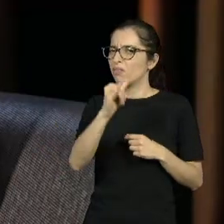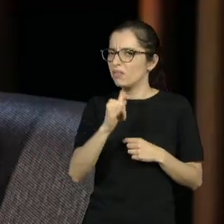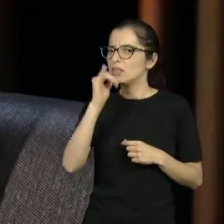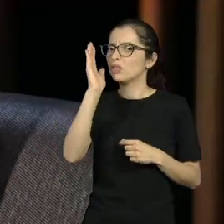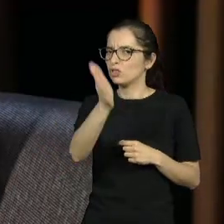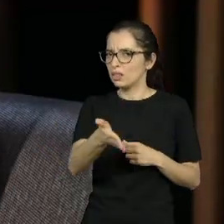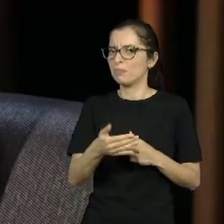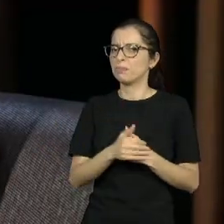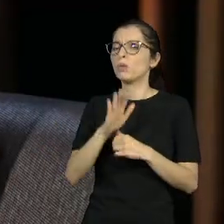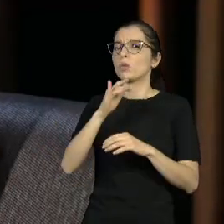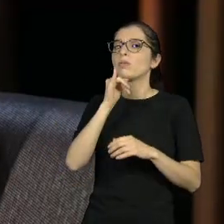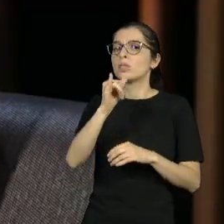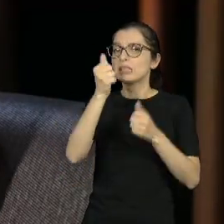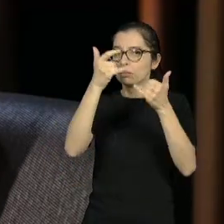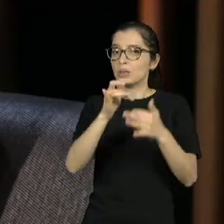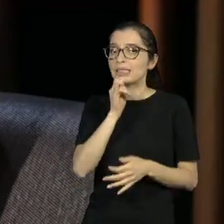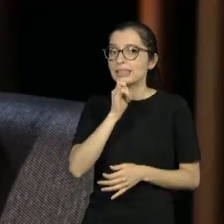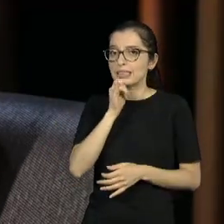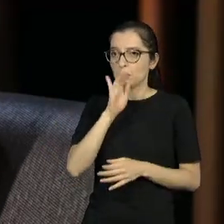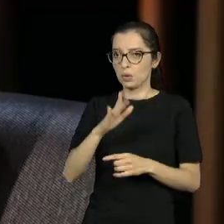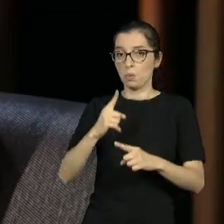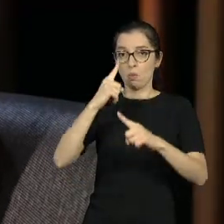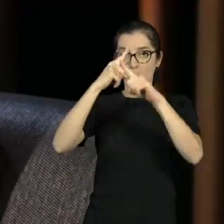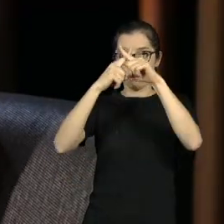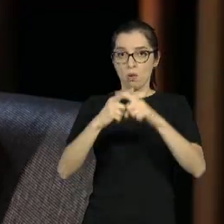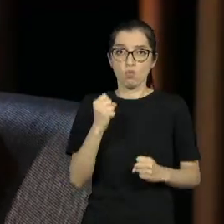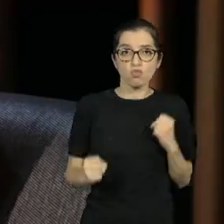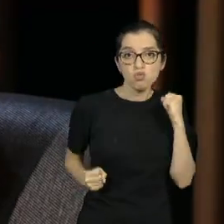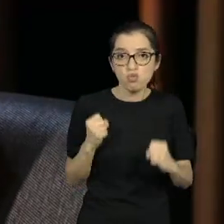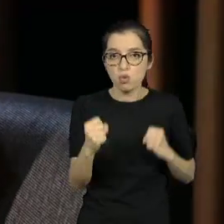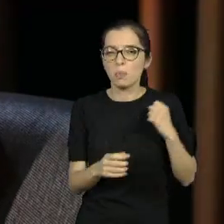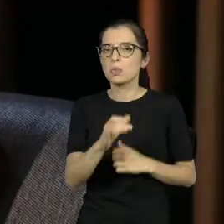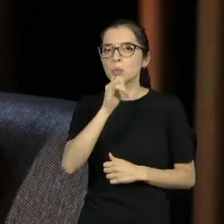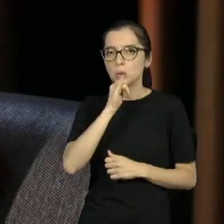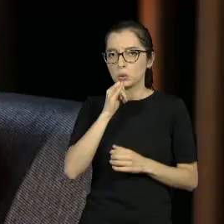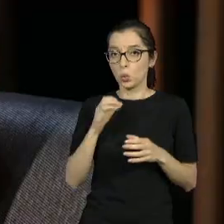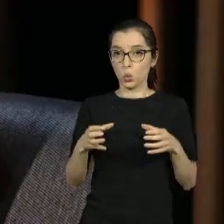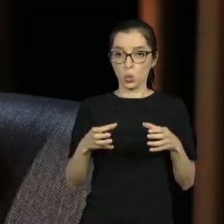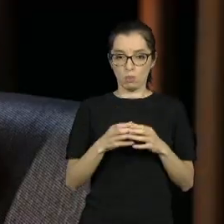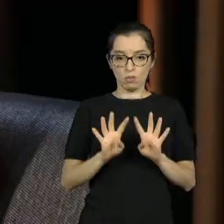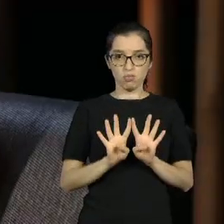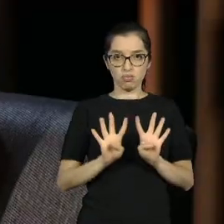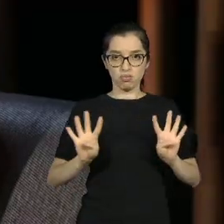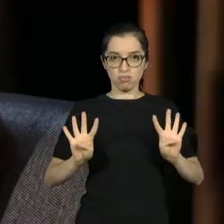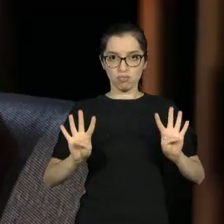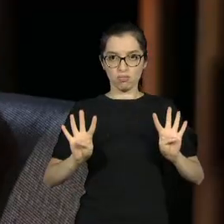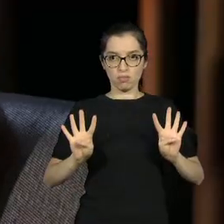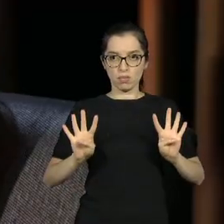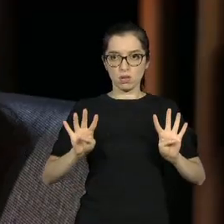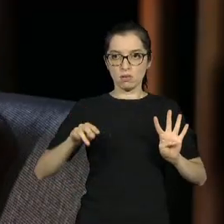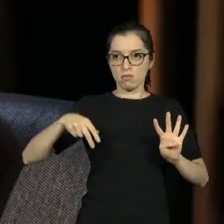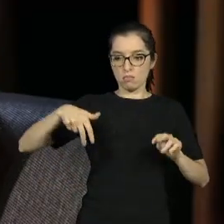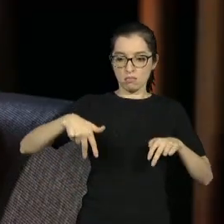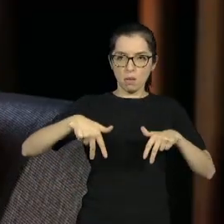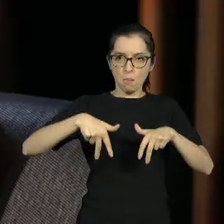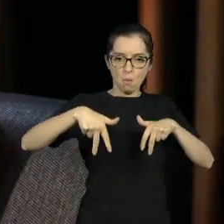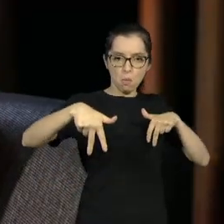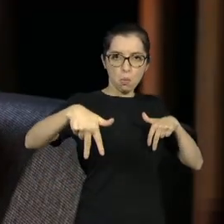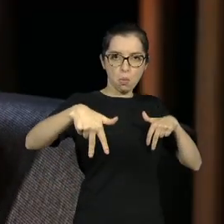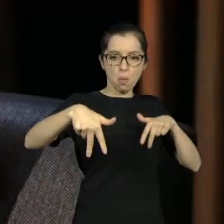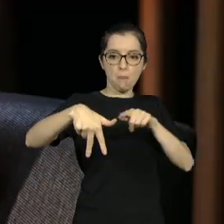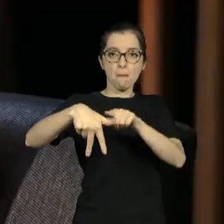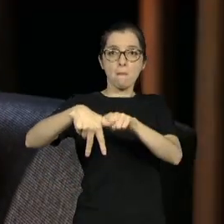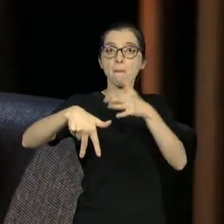é quando nós vamos ter uma corrida de 100 metros uma parte das pessoas que começam lá no 50 m e a outra parte que começa atrás